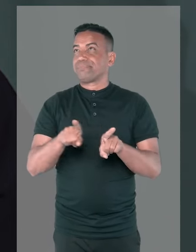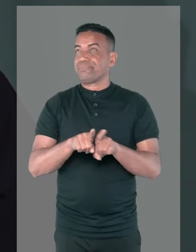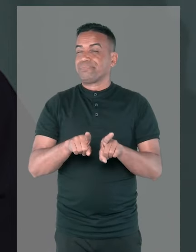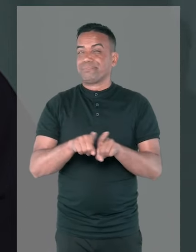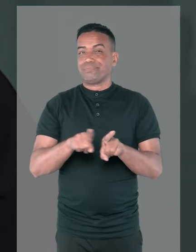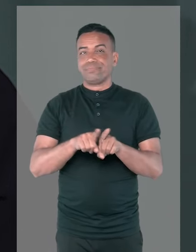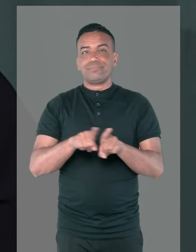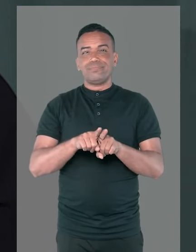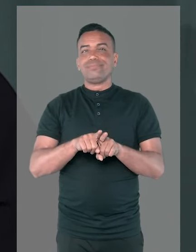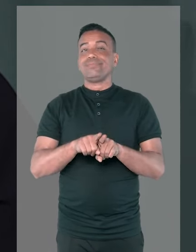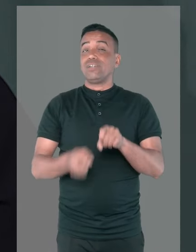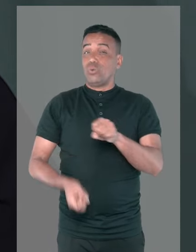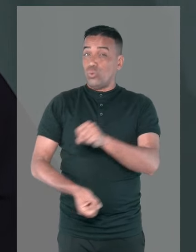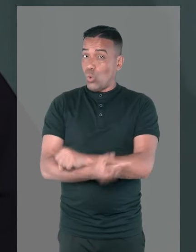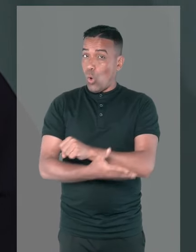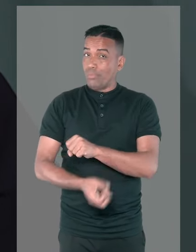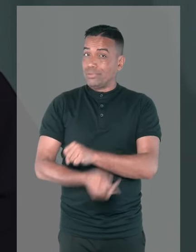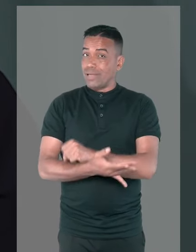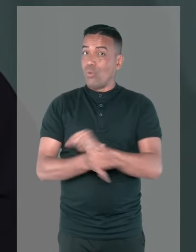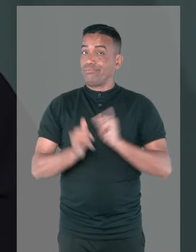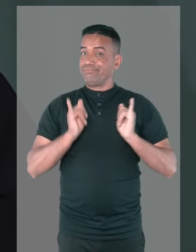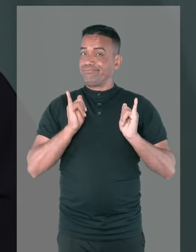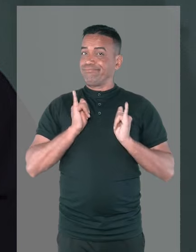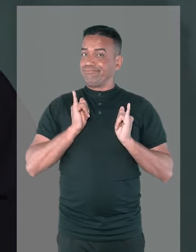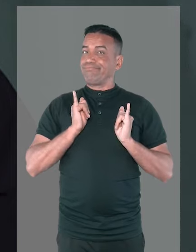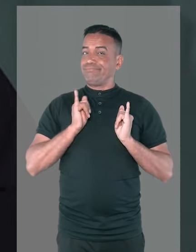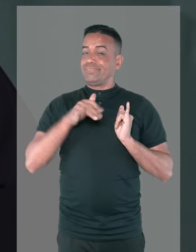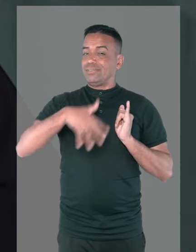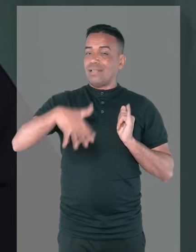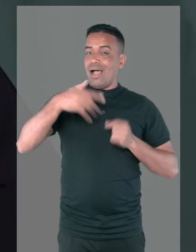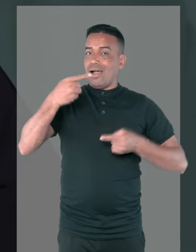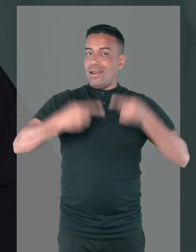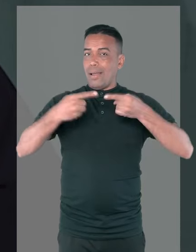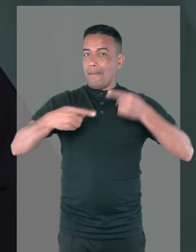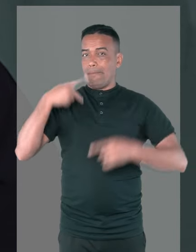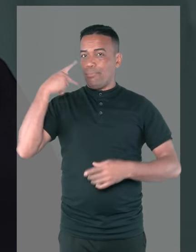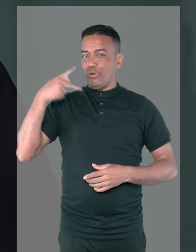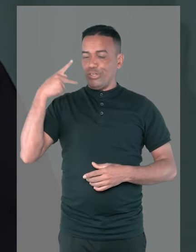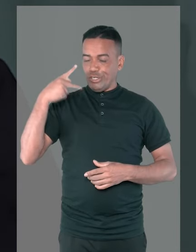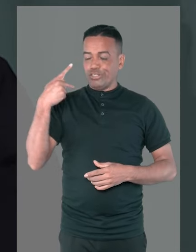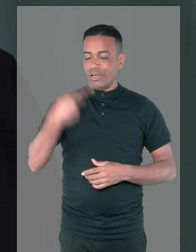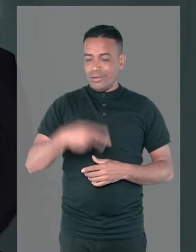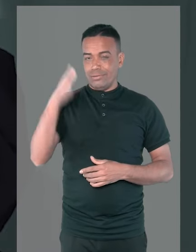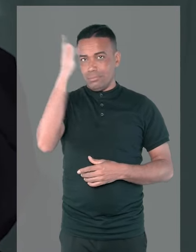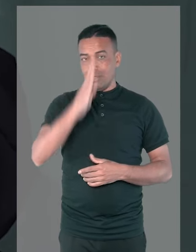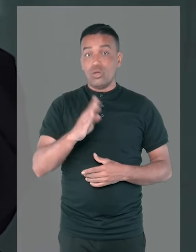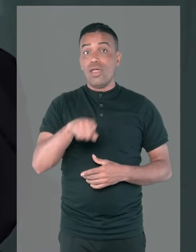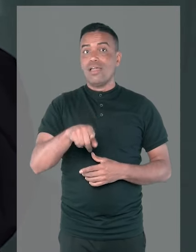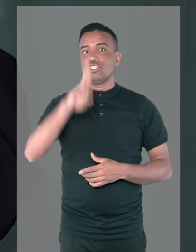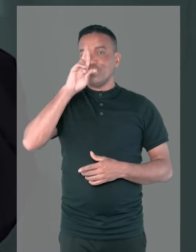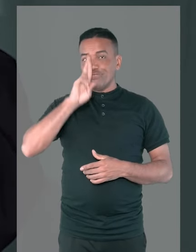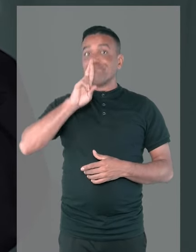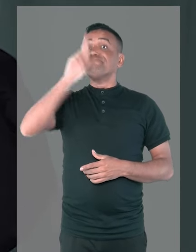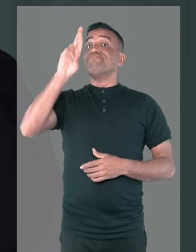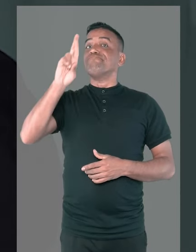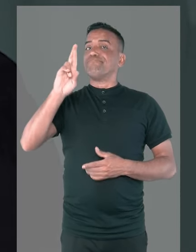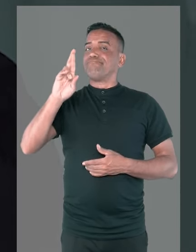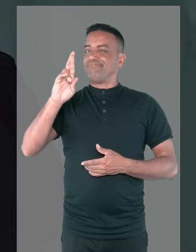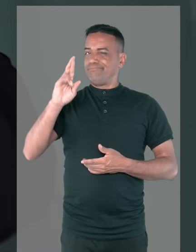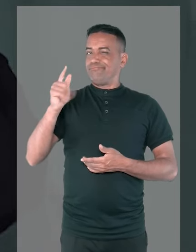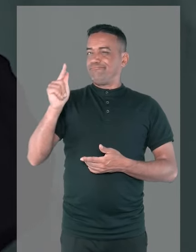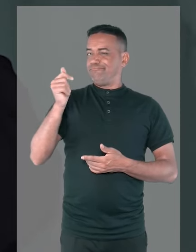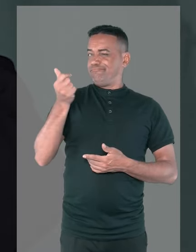da corrupção passiva do nosso meio político. E, bem, esses caras são donos desse lugar e